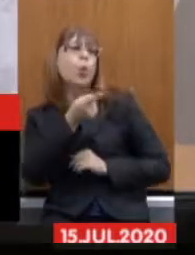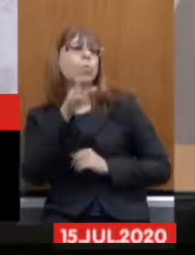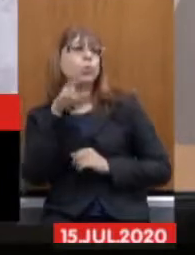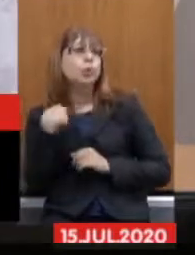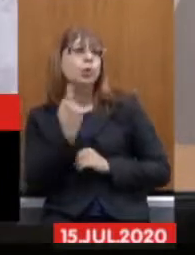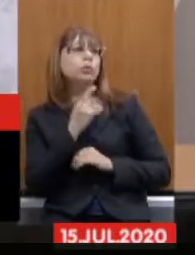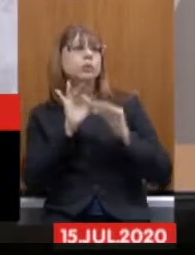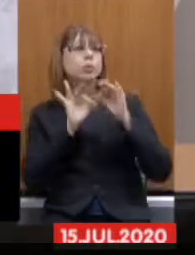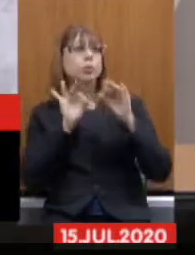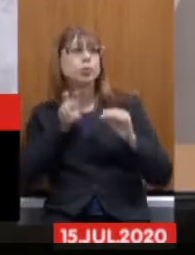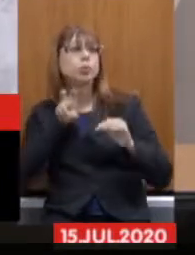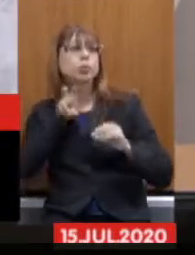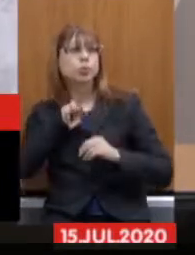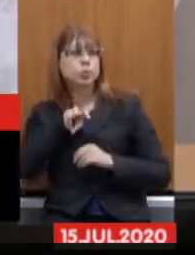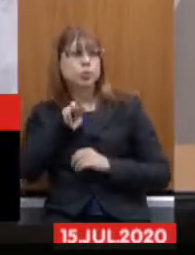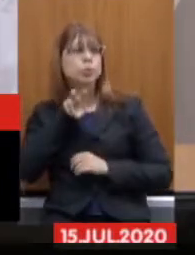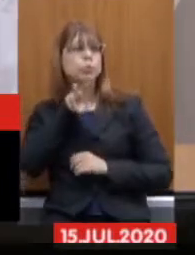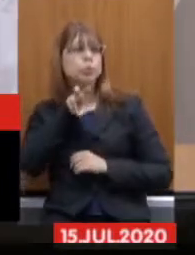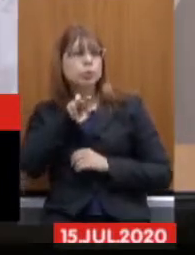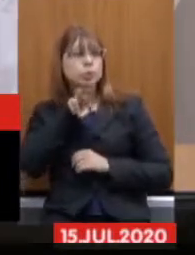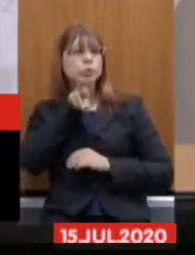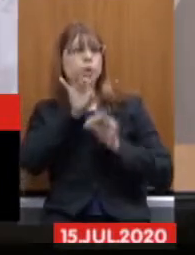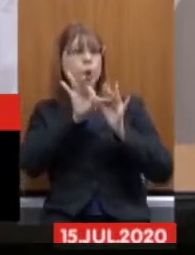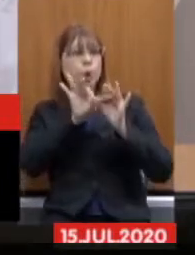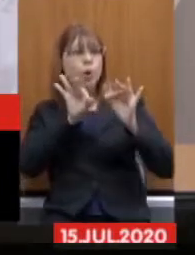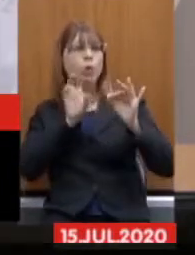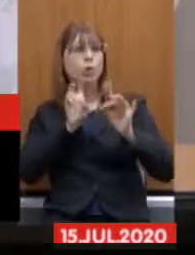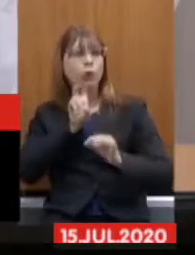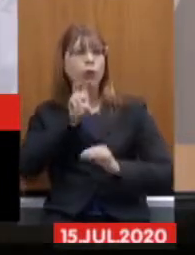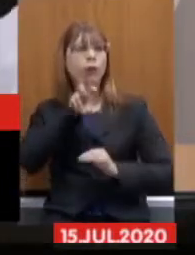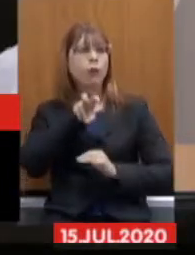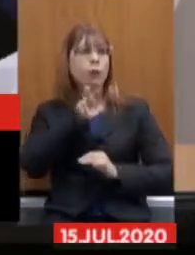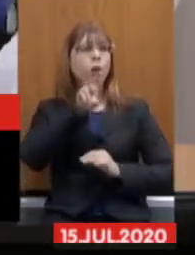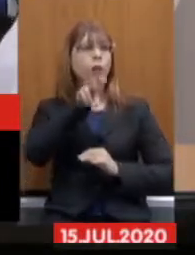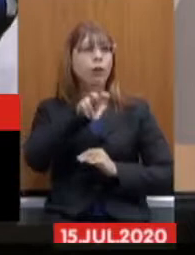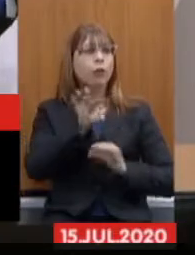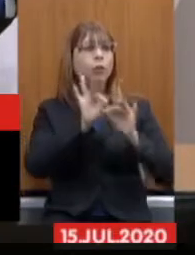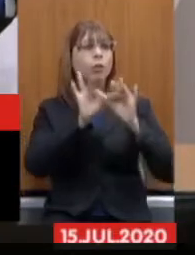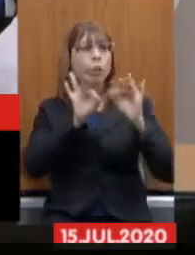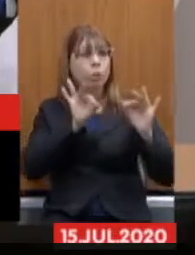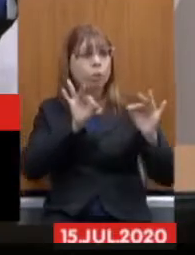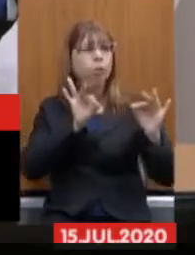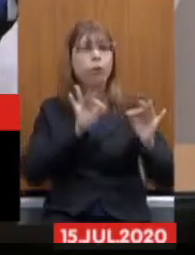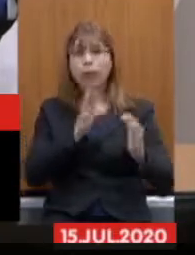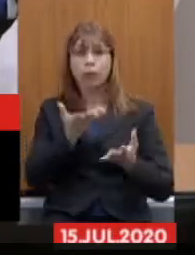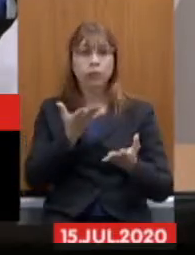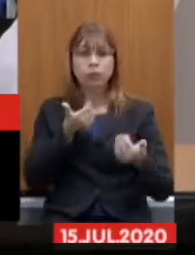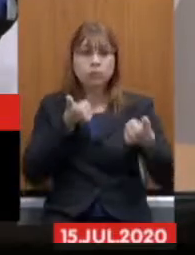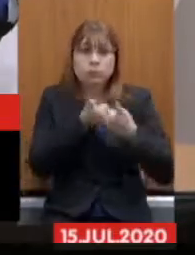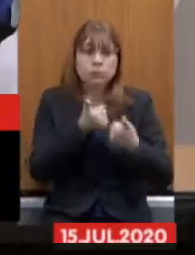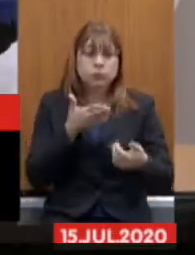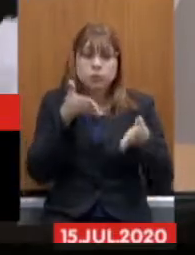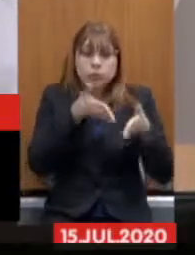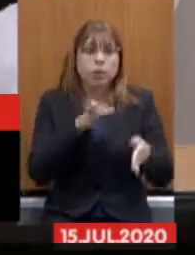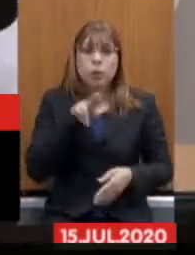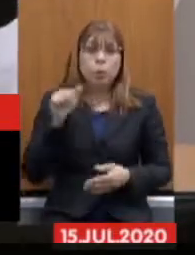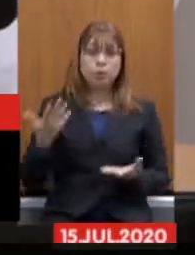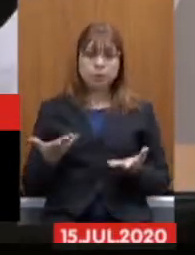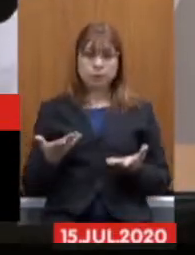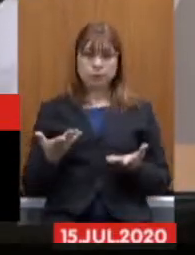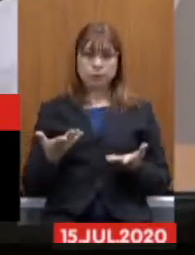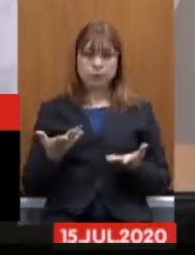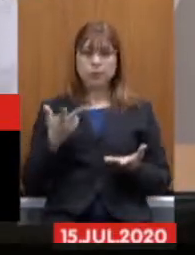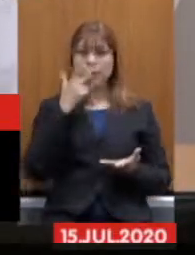vez que havíamos para ela ela se distanciou um pouco mais é a reforma da previdência do zema é a utopia ao